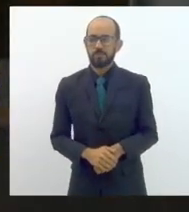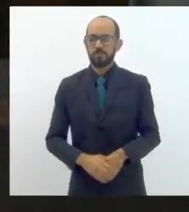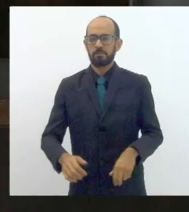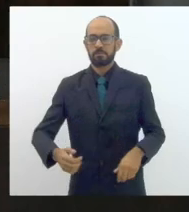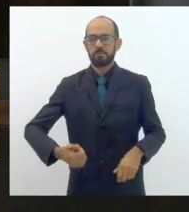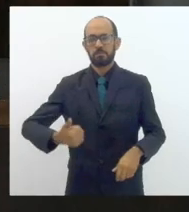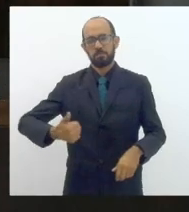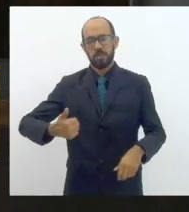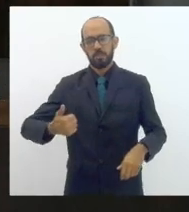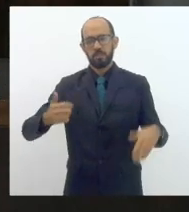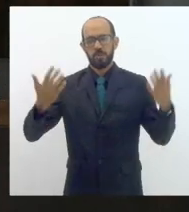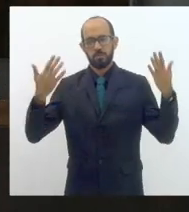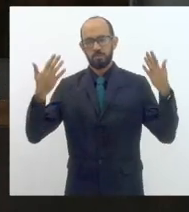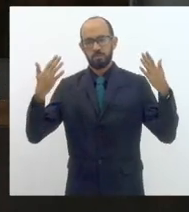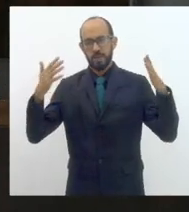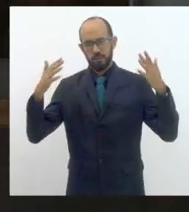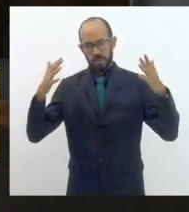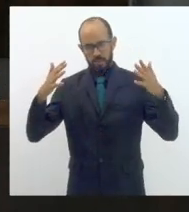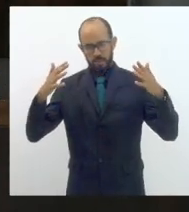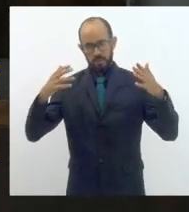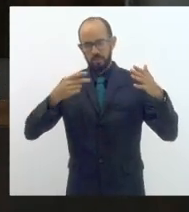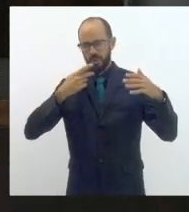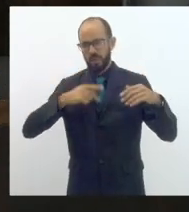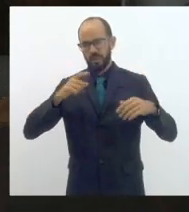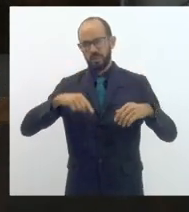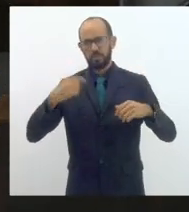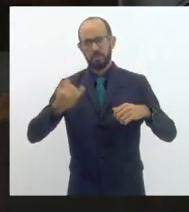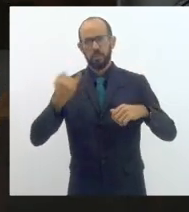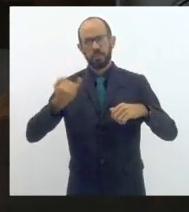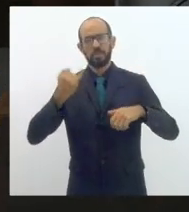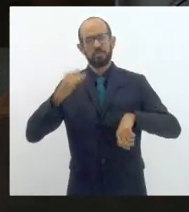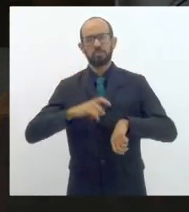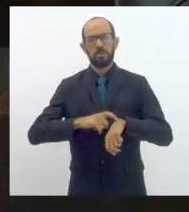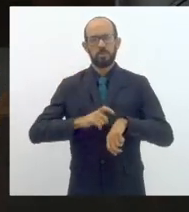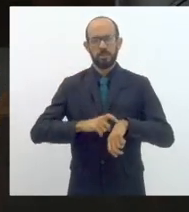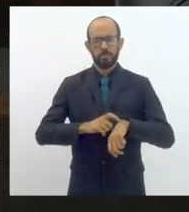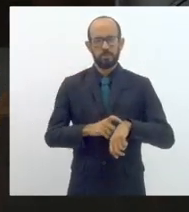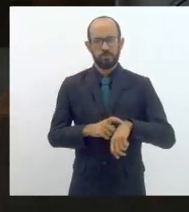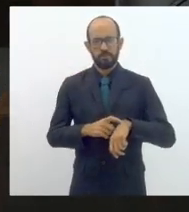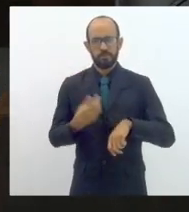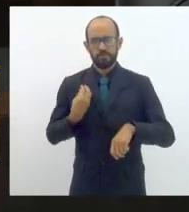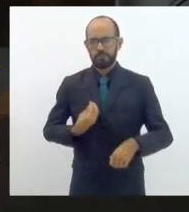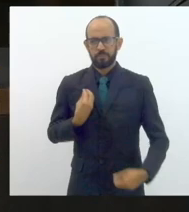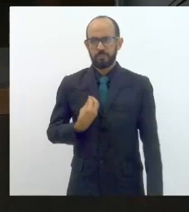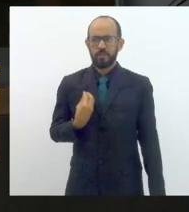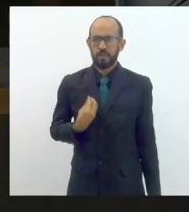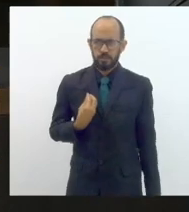parabenizá-los, né, todas e todos, dizer da importância desse momento, da